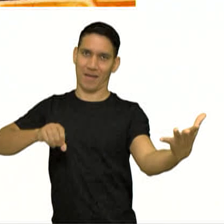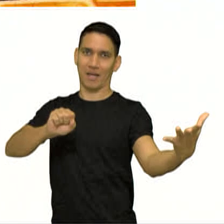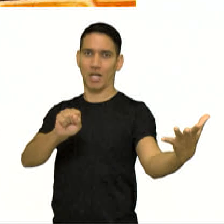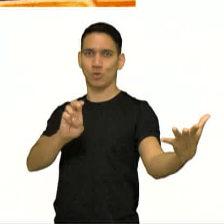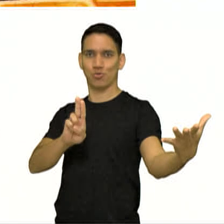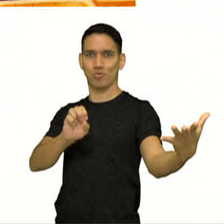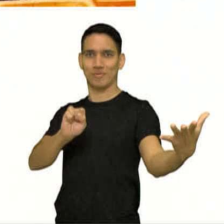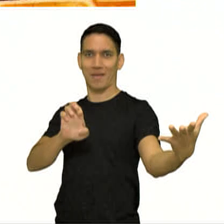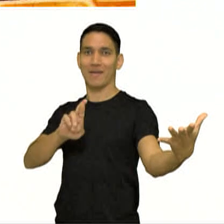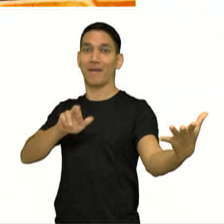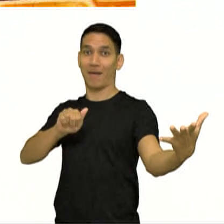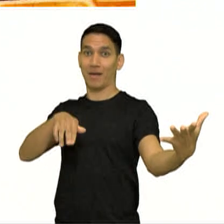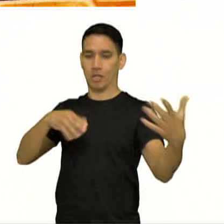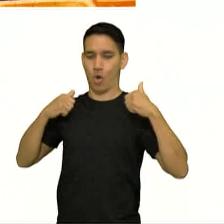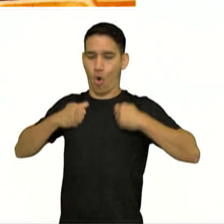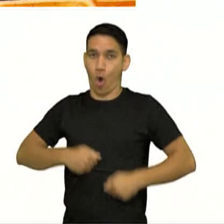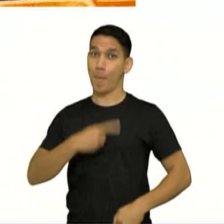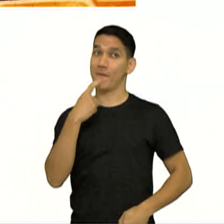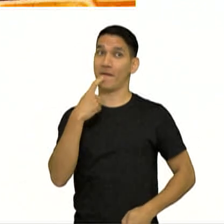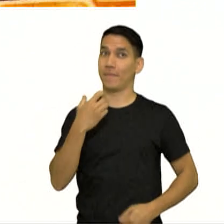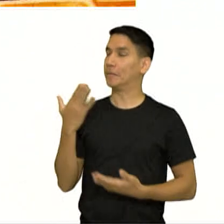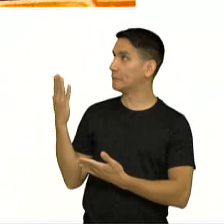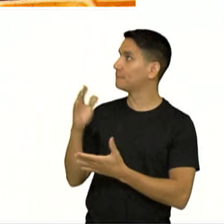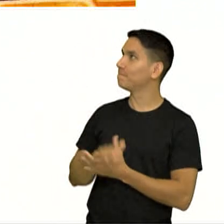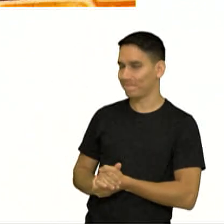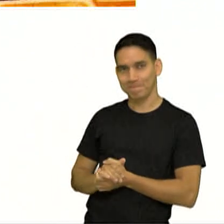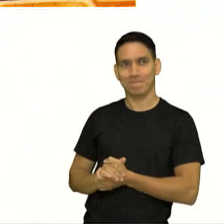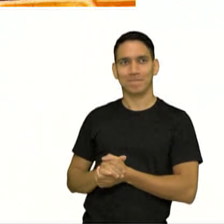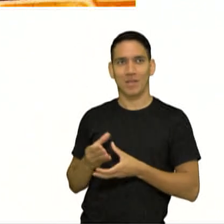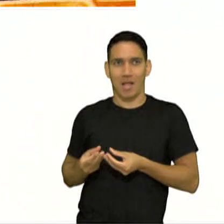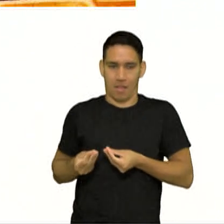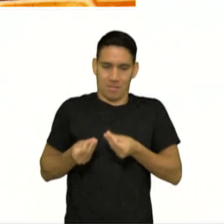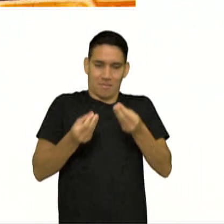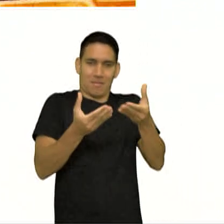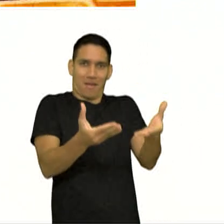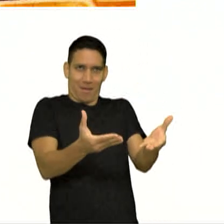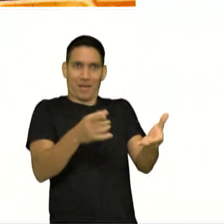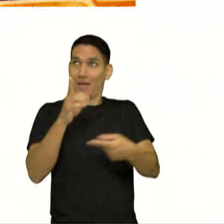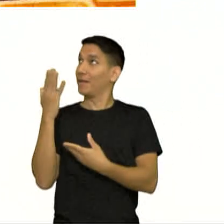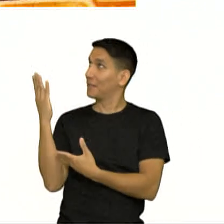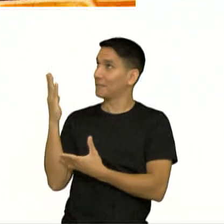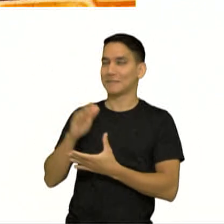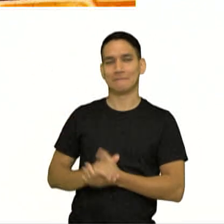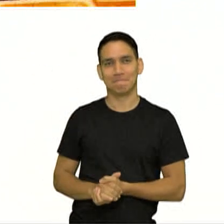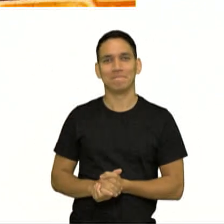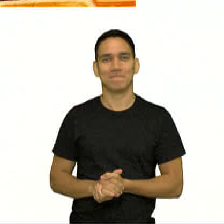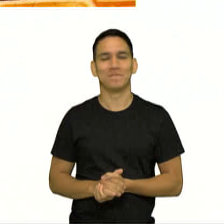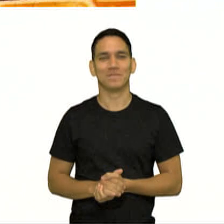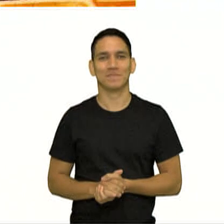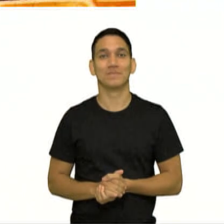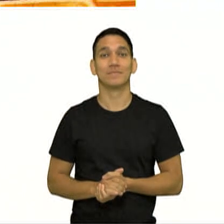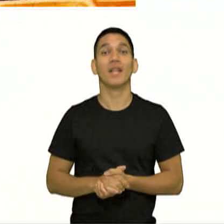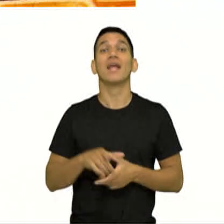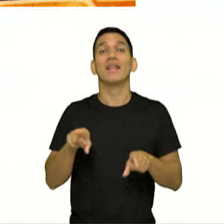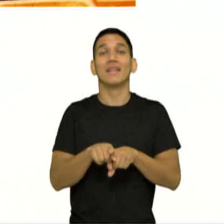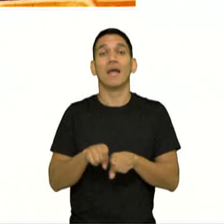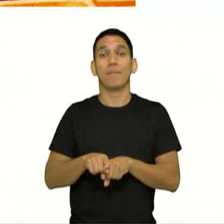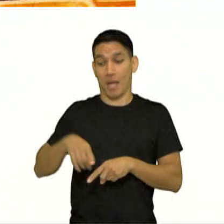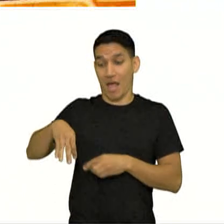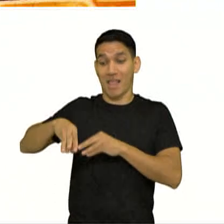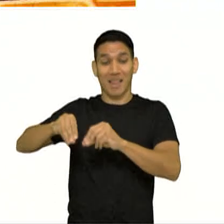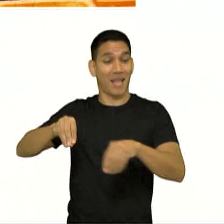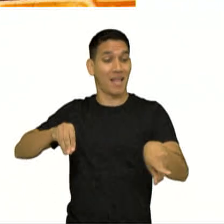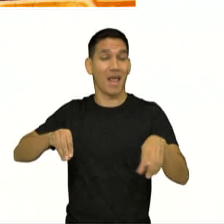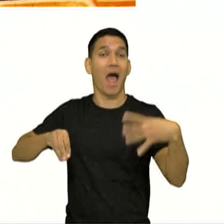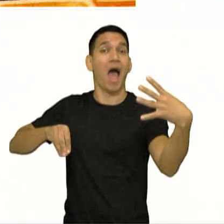terras, com roupas vermelhas aqui, né? Como a gente pode ver. Aqui, este aqui, né? E o seu vassalo, que recebe a